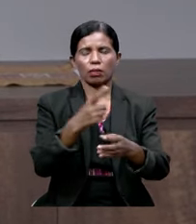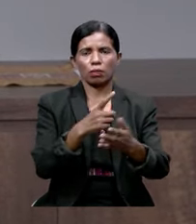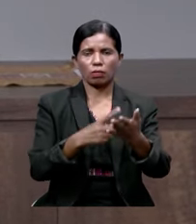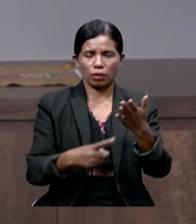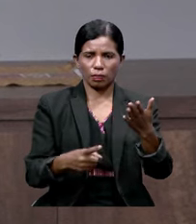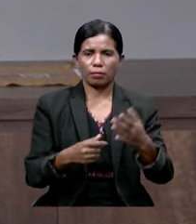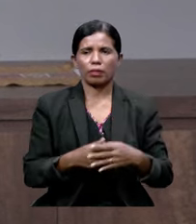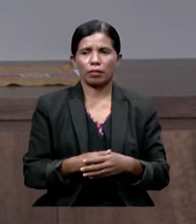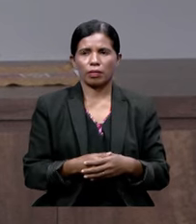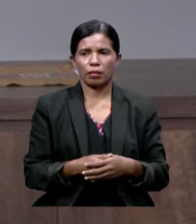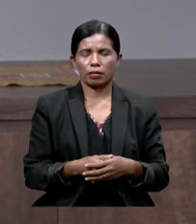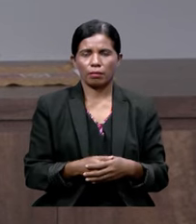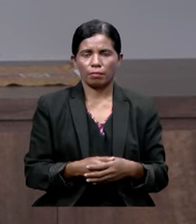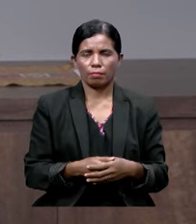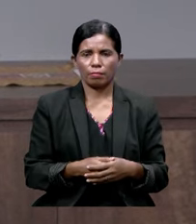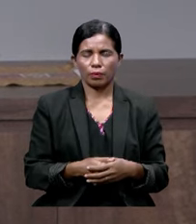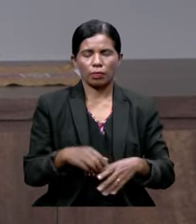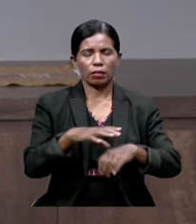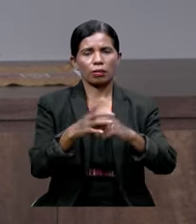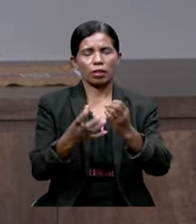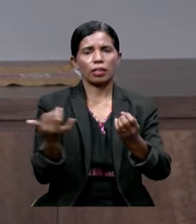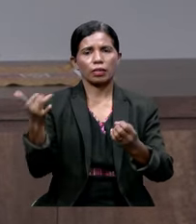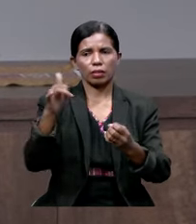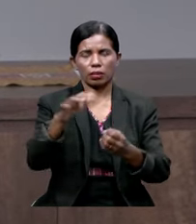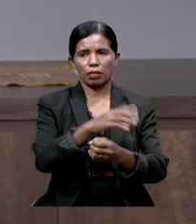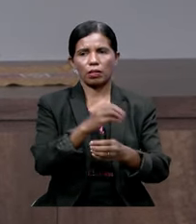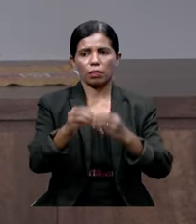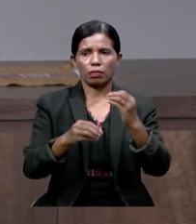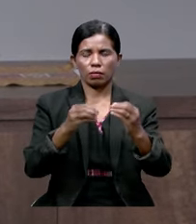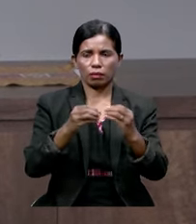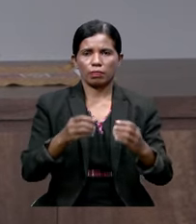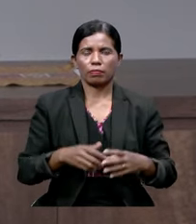de hidrogeologia depois fator